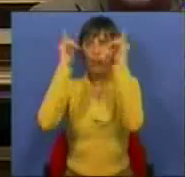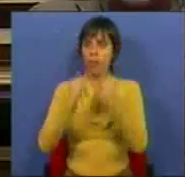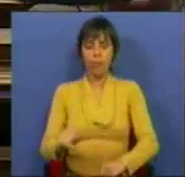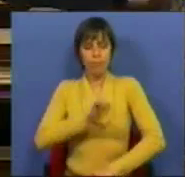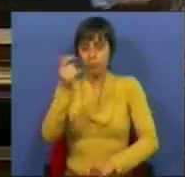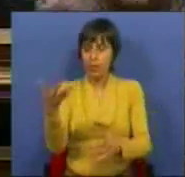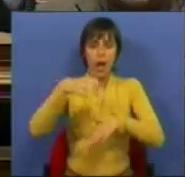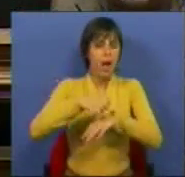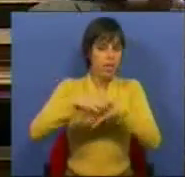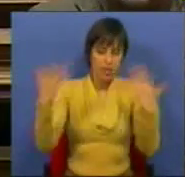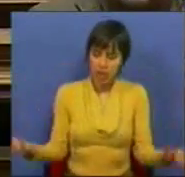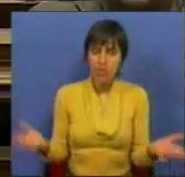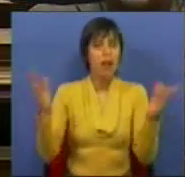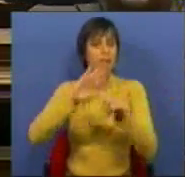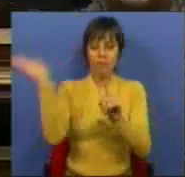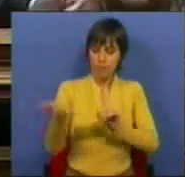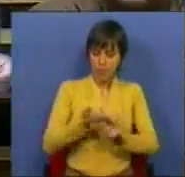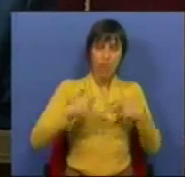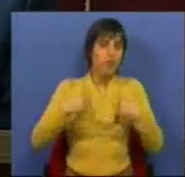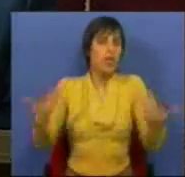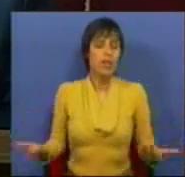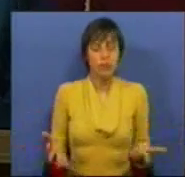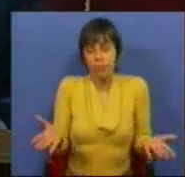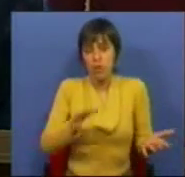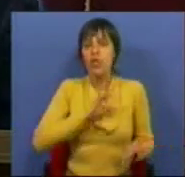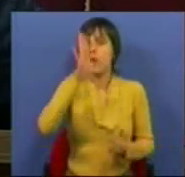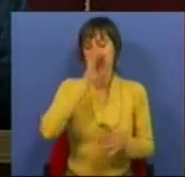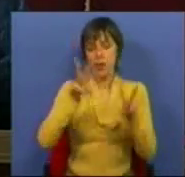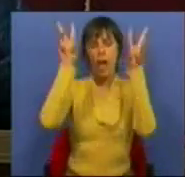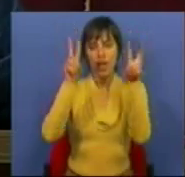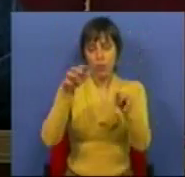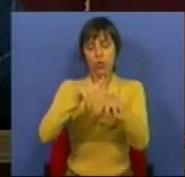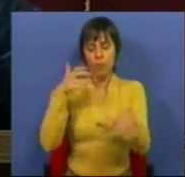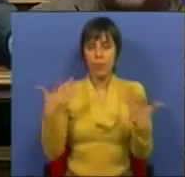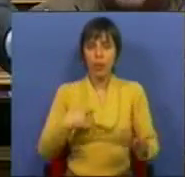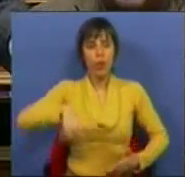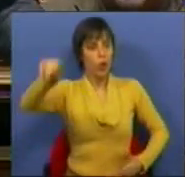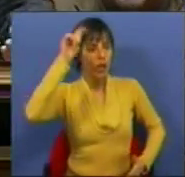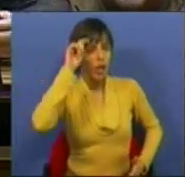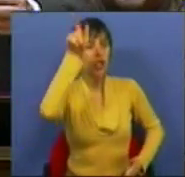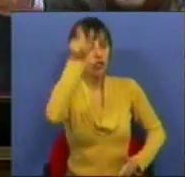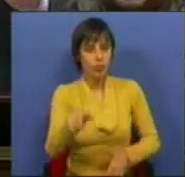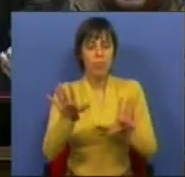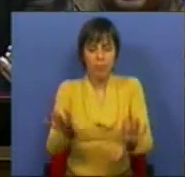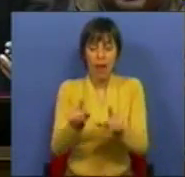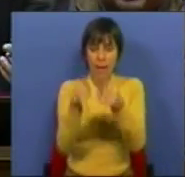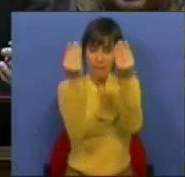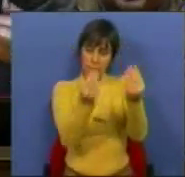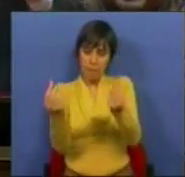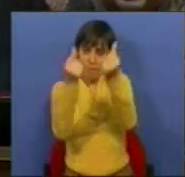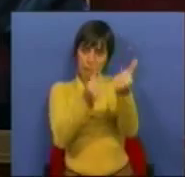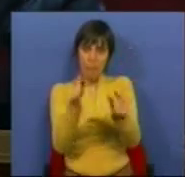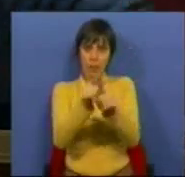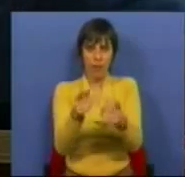internacionais, as agências de notação vão castigar-nos. Senhor Ministro dos Assuntos Parlamentares, com o devido respeito, essa encenação